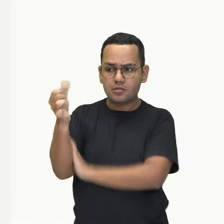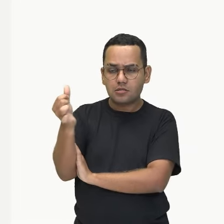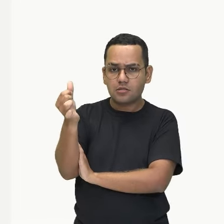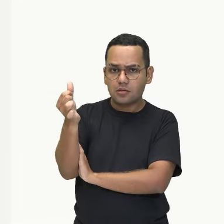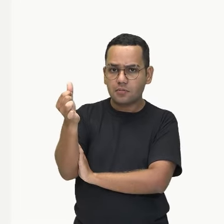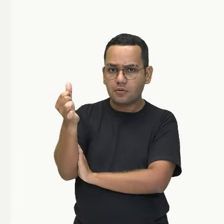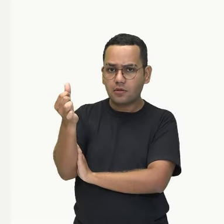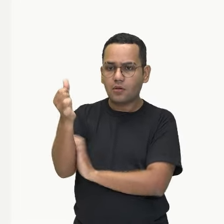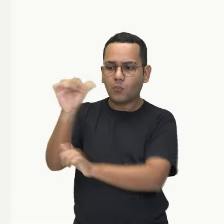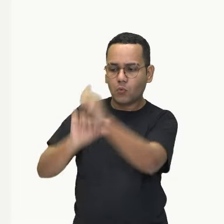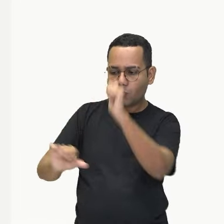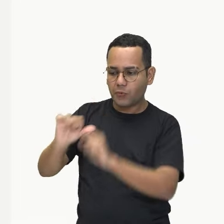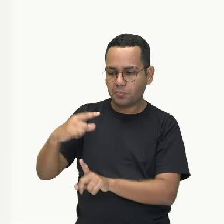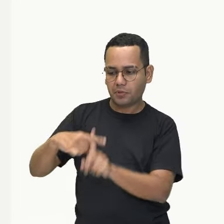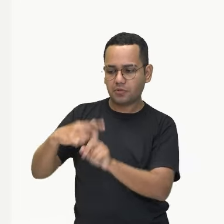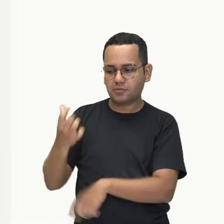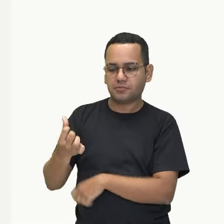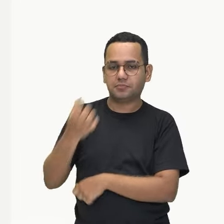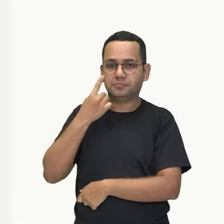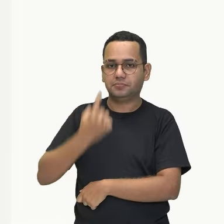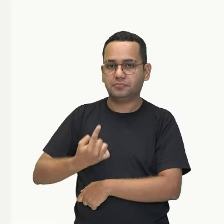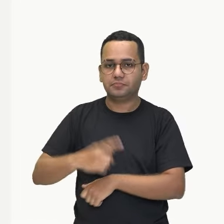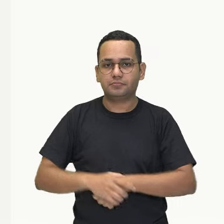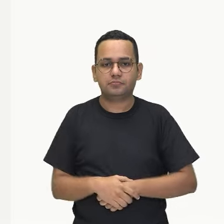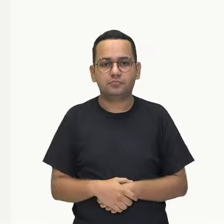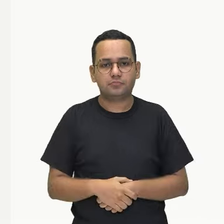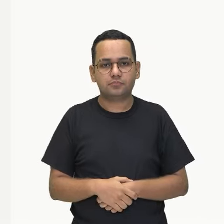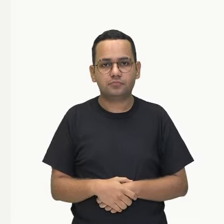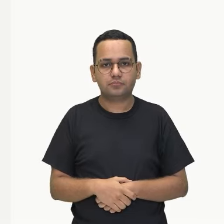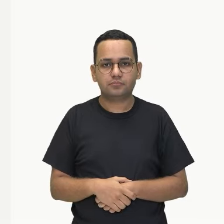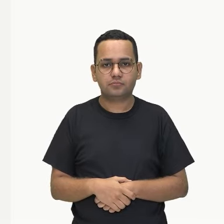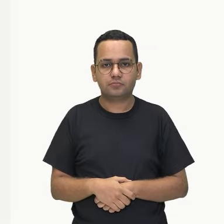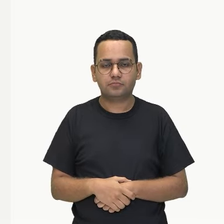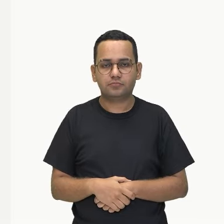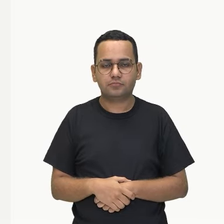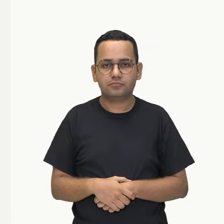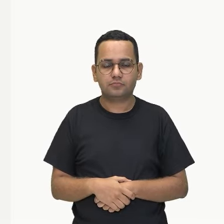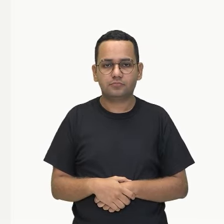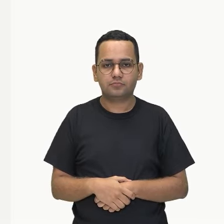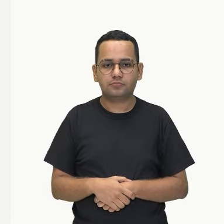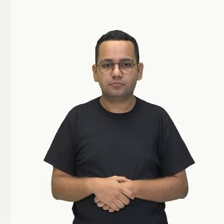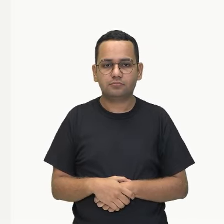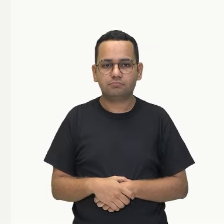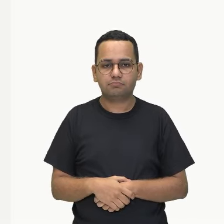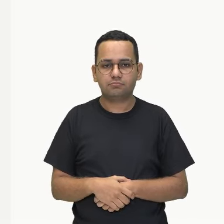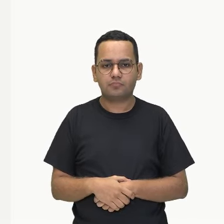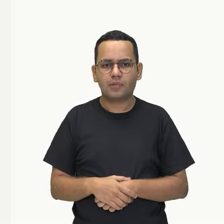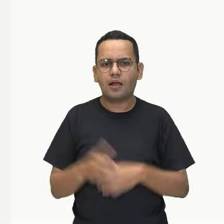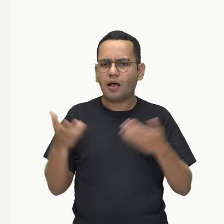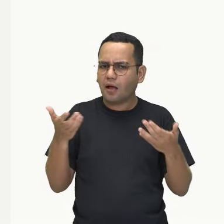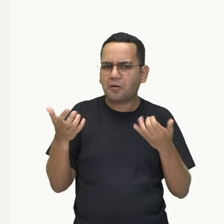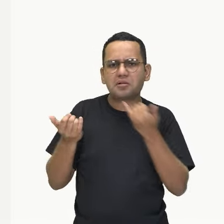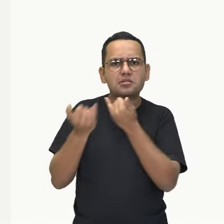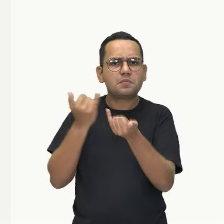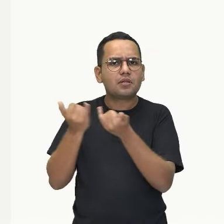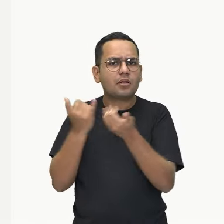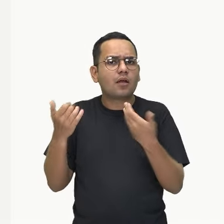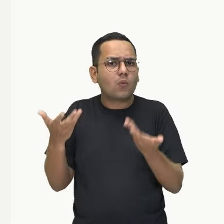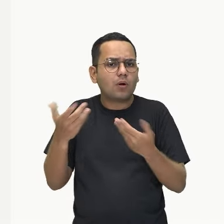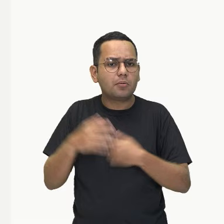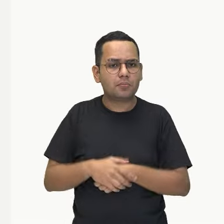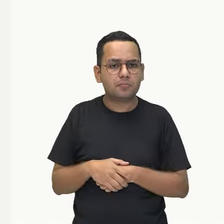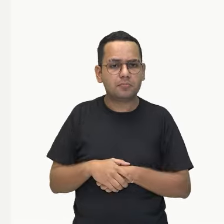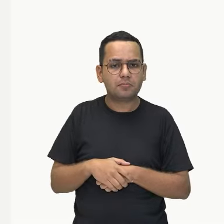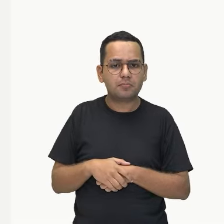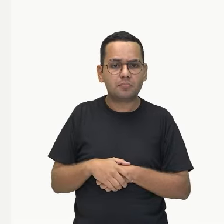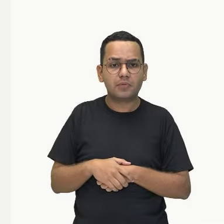E o 6, que era negativo, fica positivo. Quais são meus termos semelhantes? Aqui é a